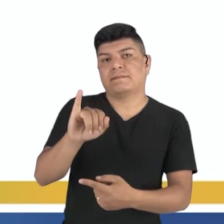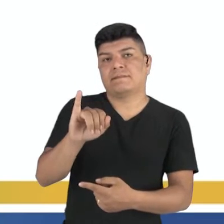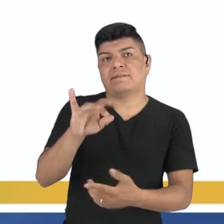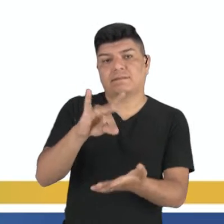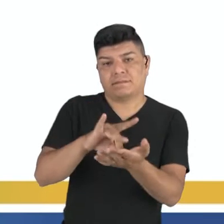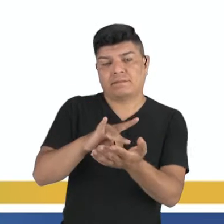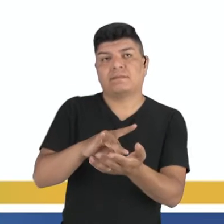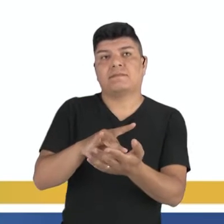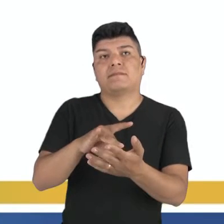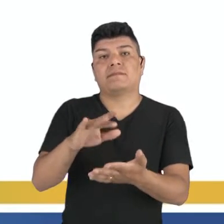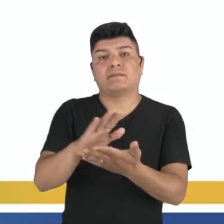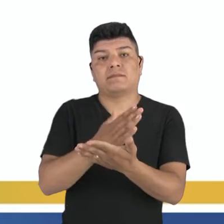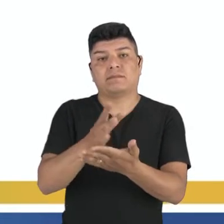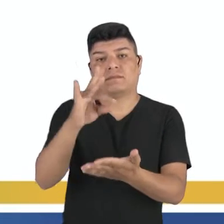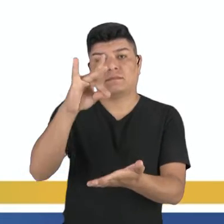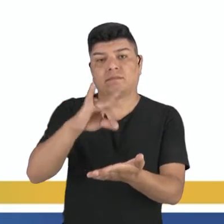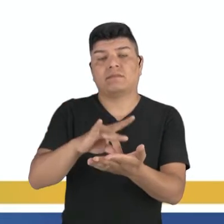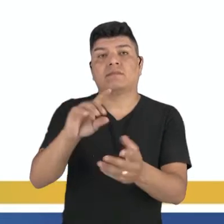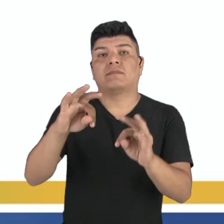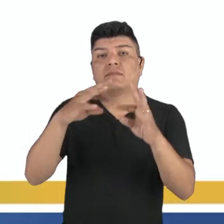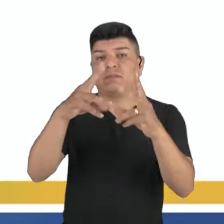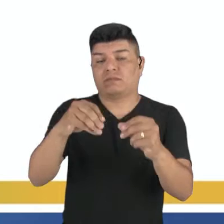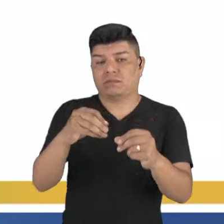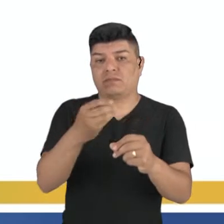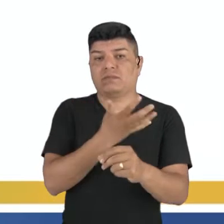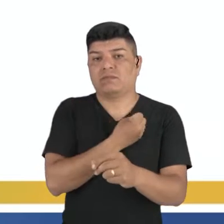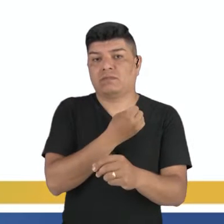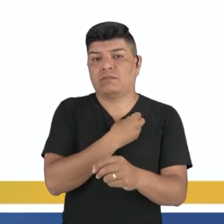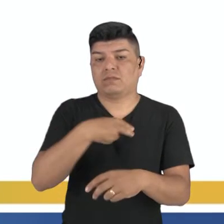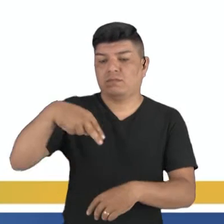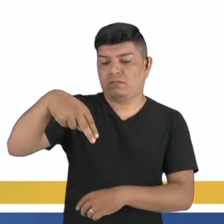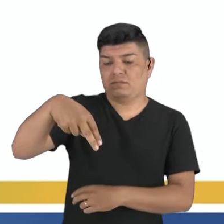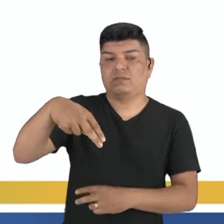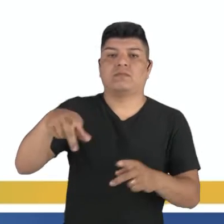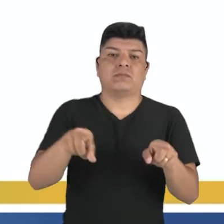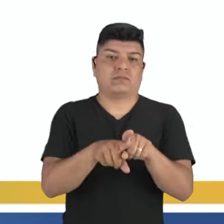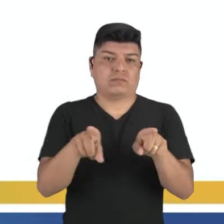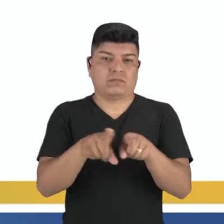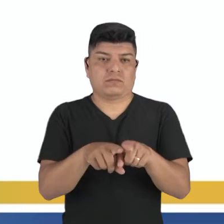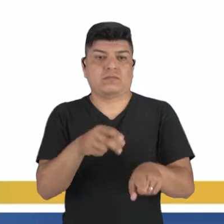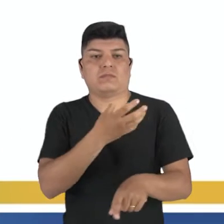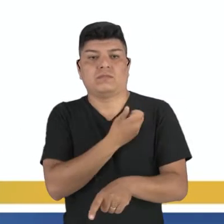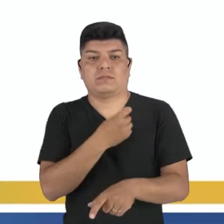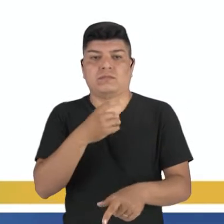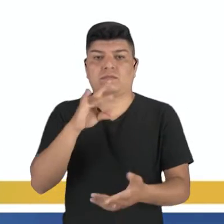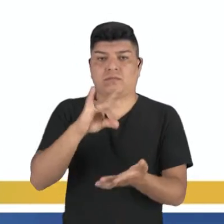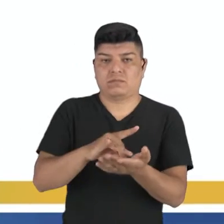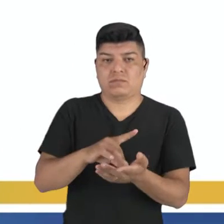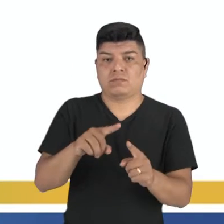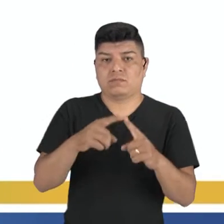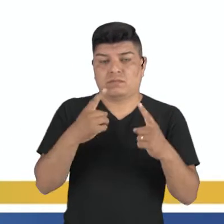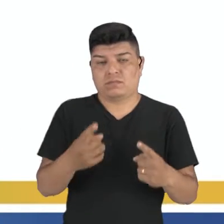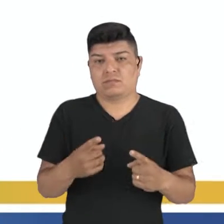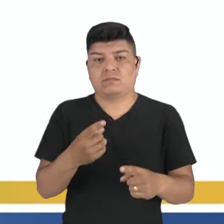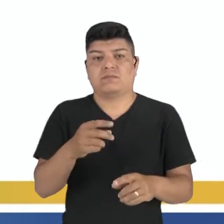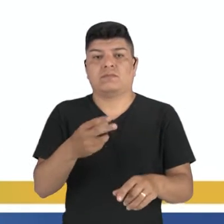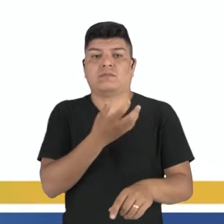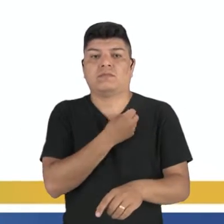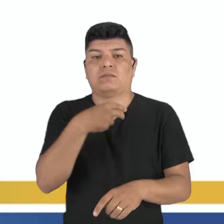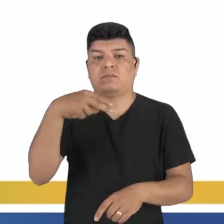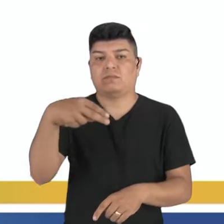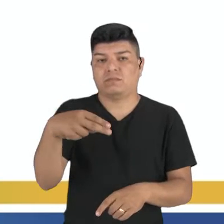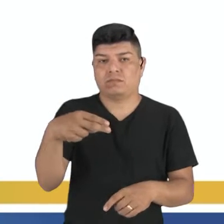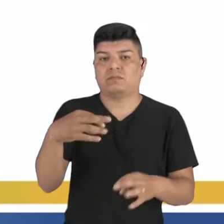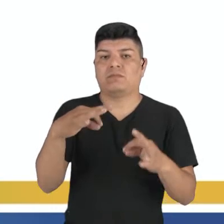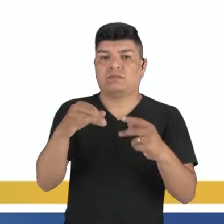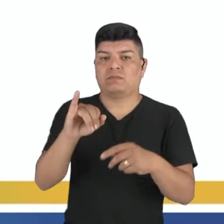algumas afirmações. Nós podemos dizer que todo número natural é ao mesmo tempo um número real, pois os números naturais também são